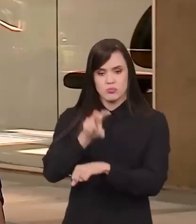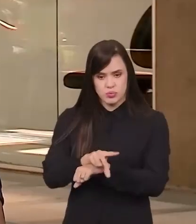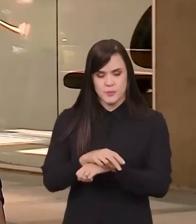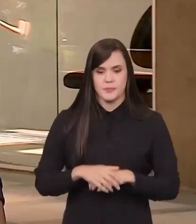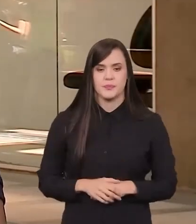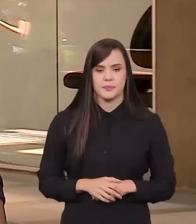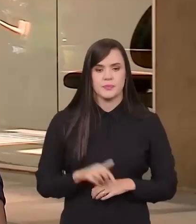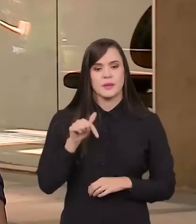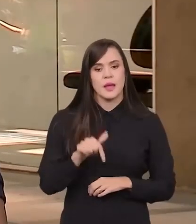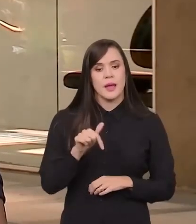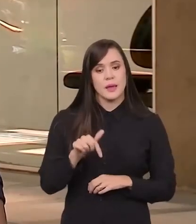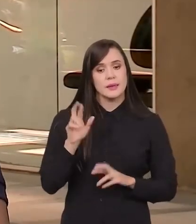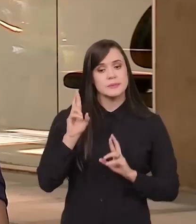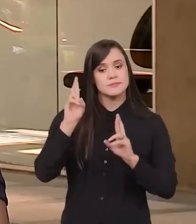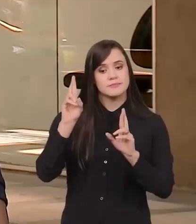expectativa aqui, eu